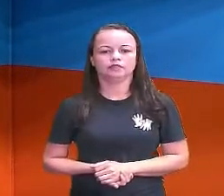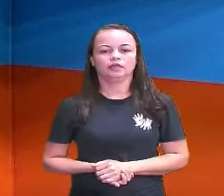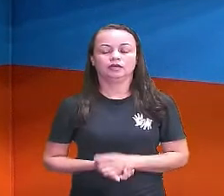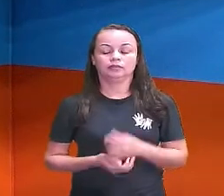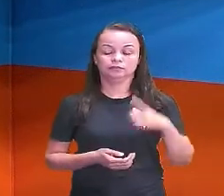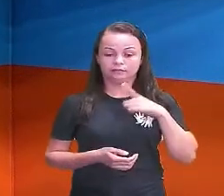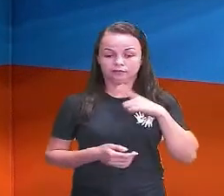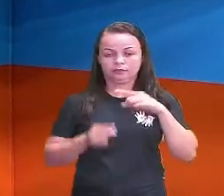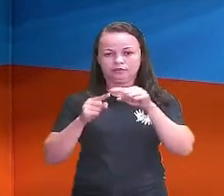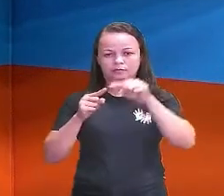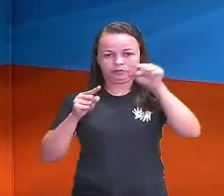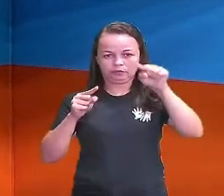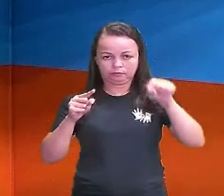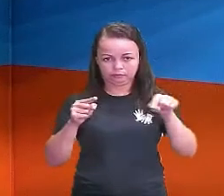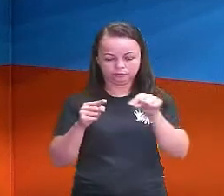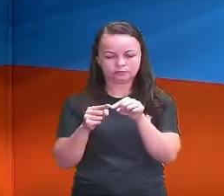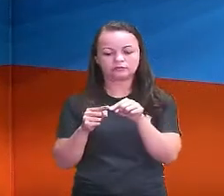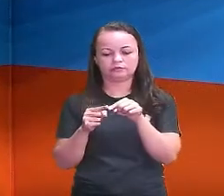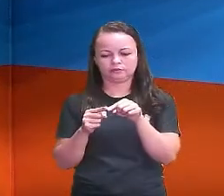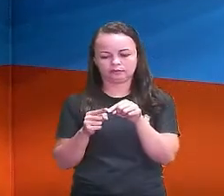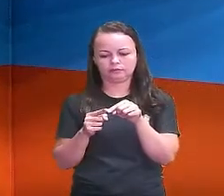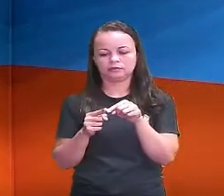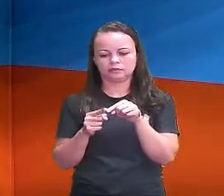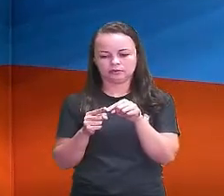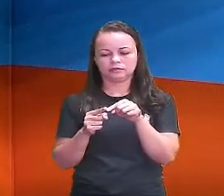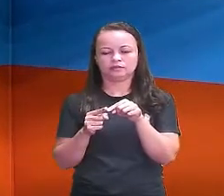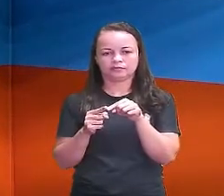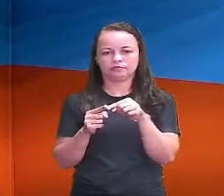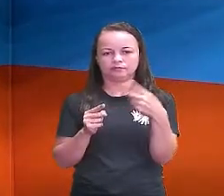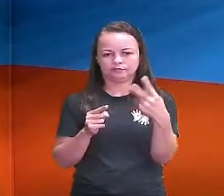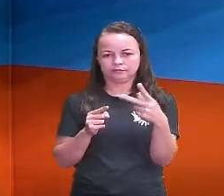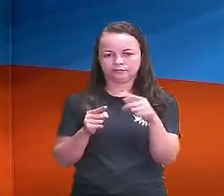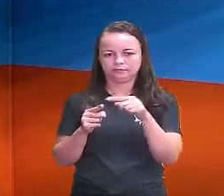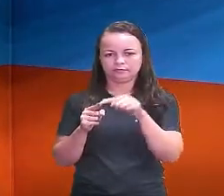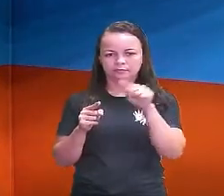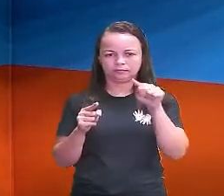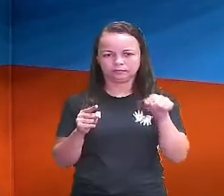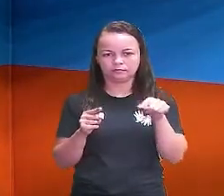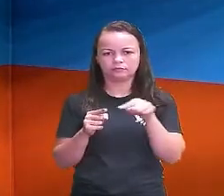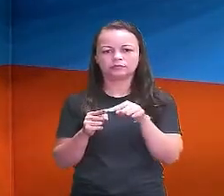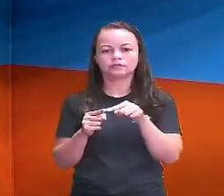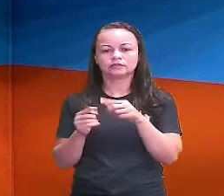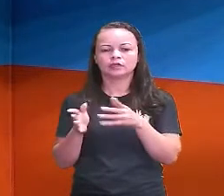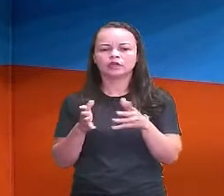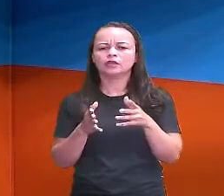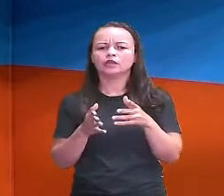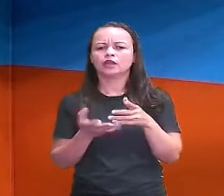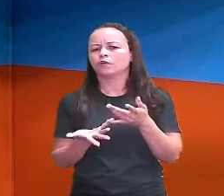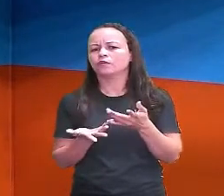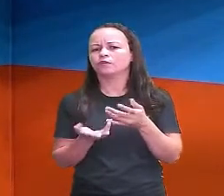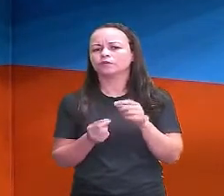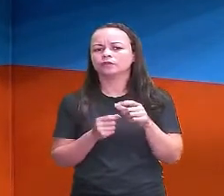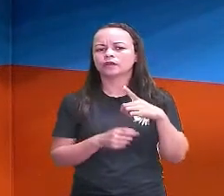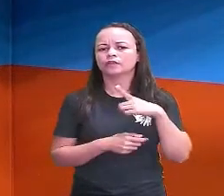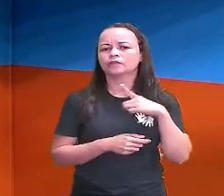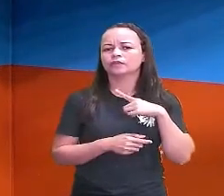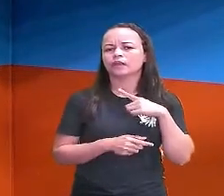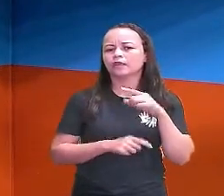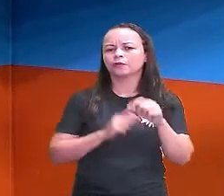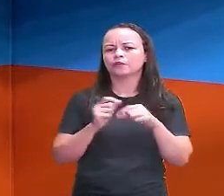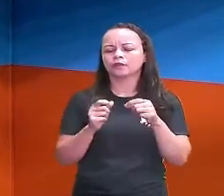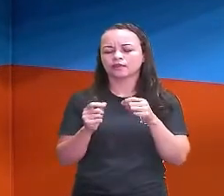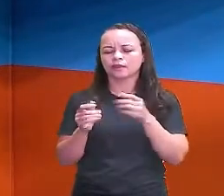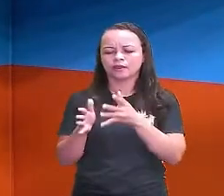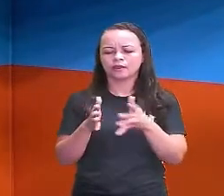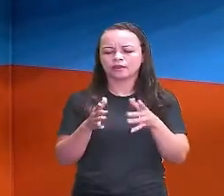um triângulo, tá vendo? Região triangular, é um triângulo. E o que é que o triângulo tem além